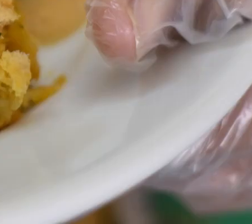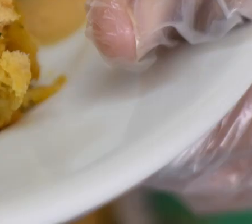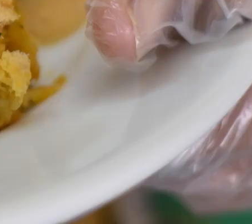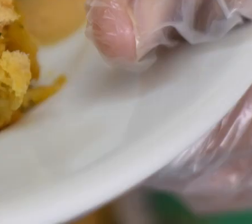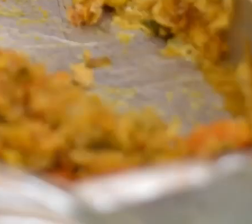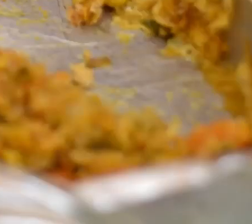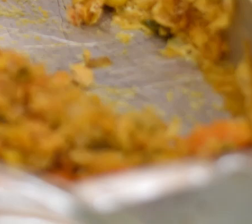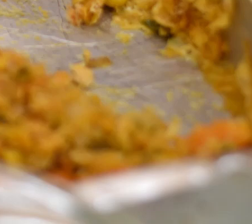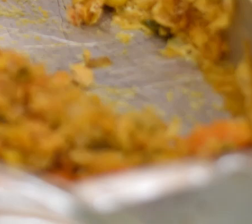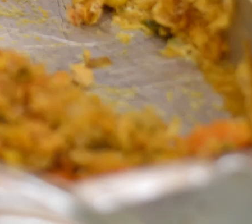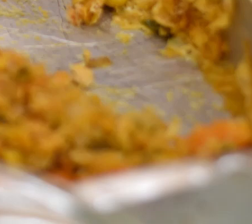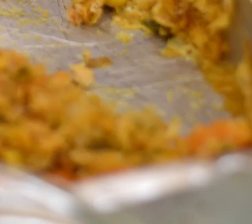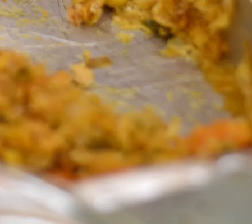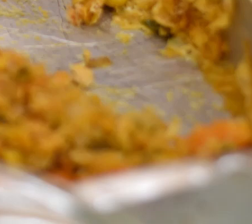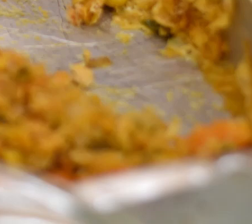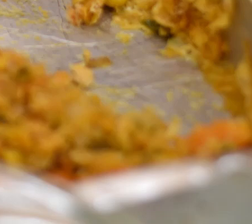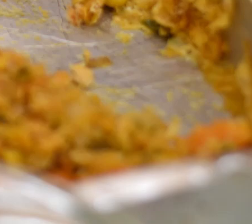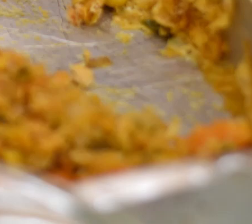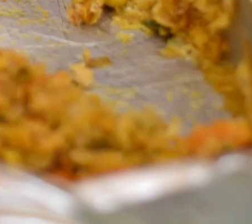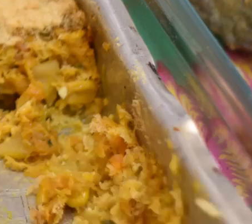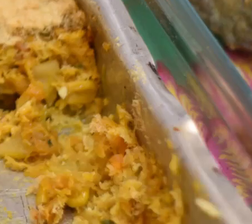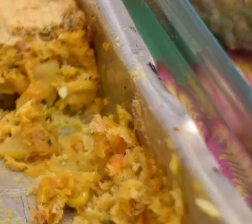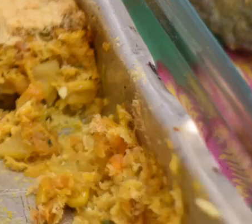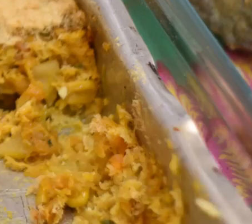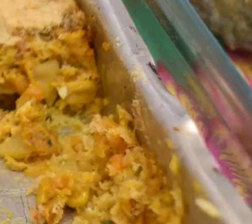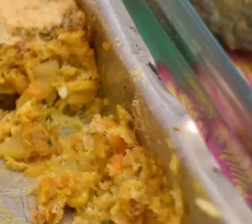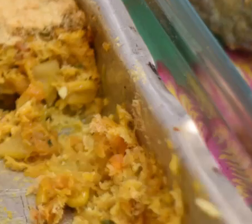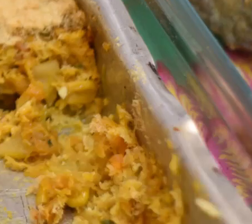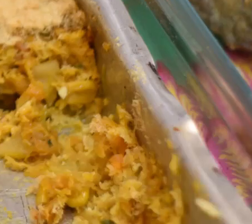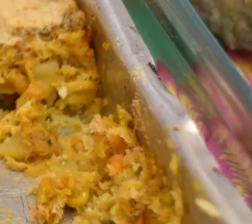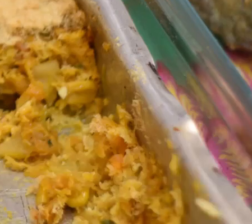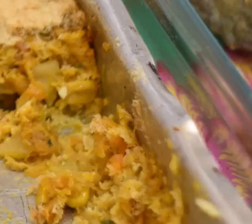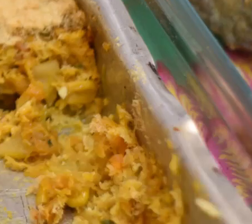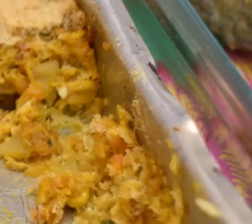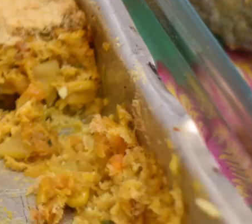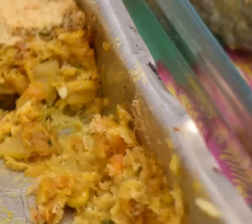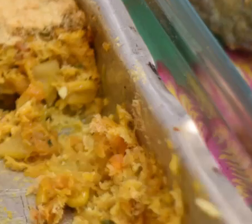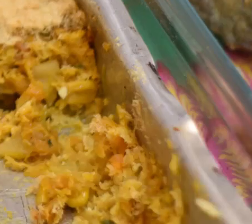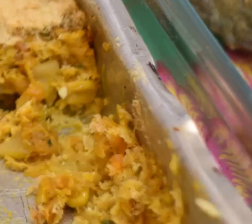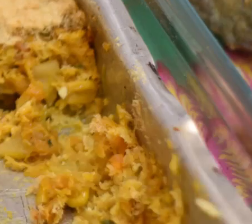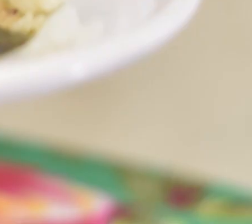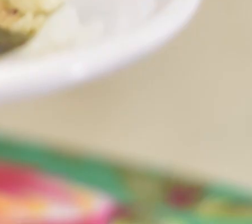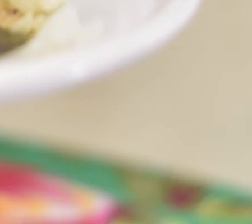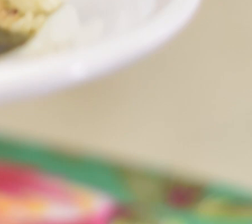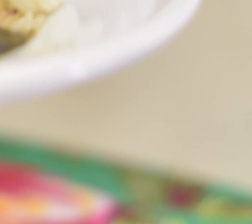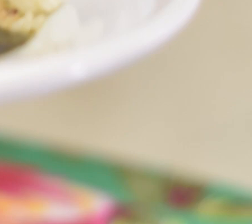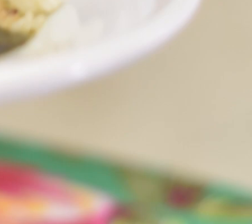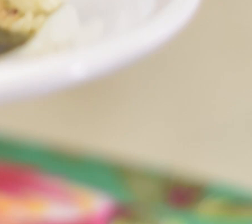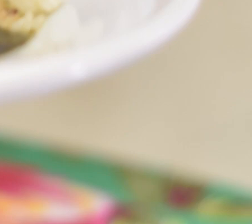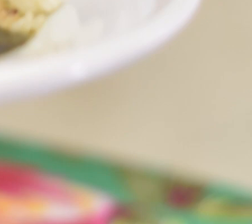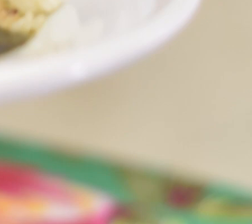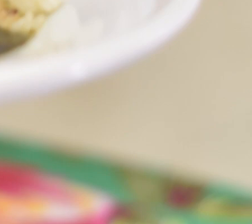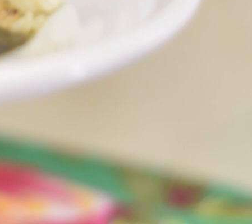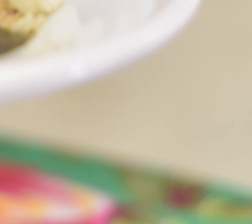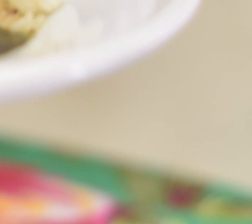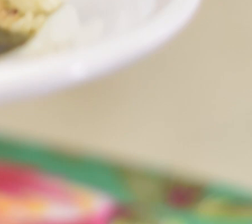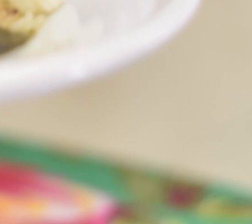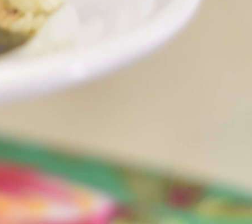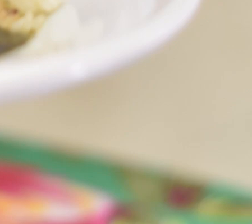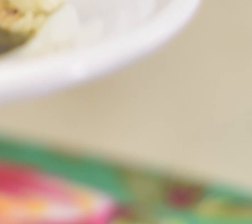como é que faz para conhecer mais sobre o trabalho de vocês. Vocês têm redes sociais? Onde é que a gente,